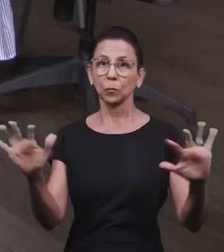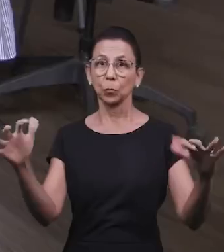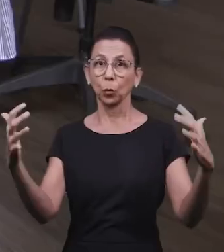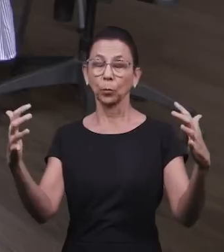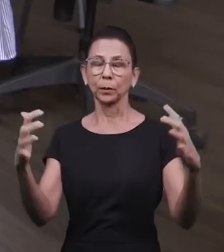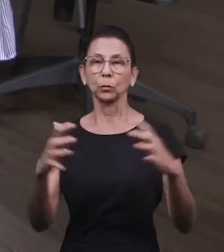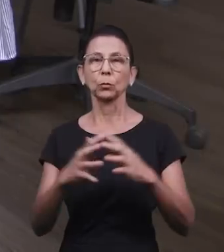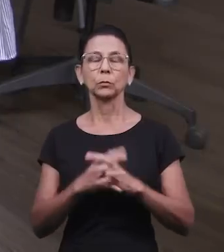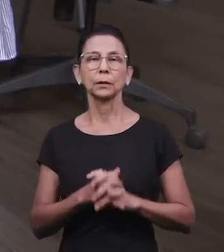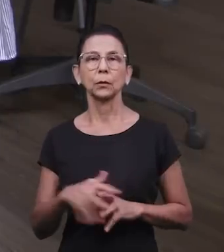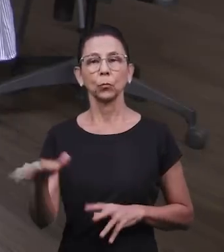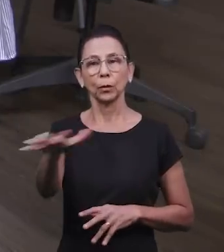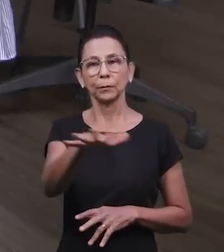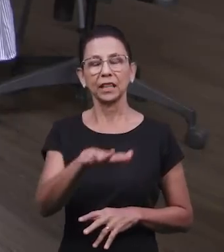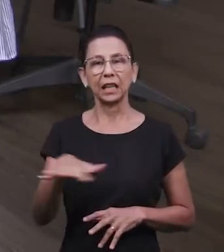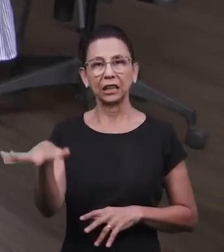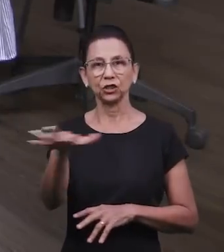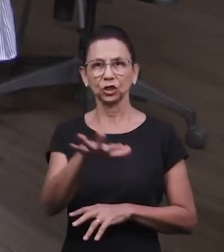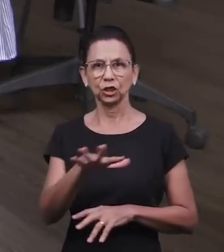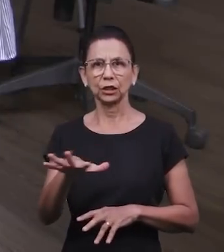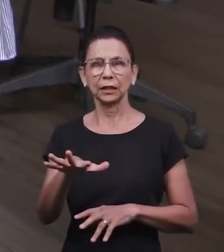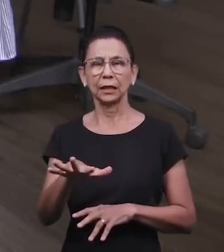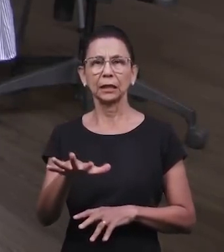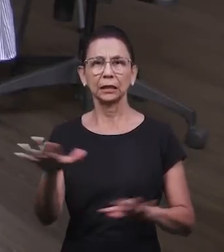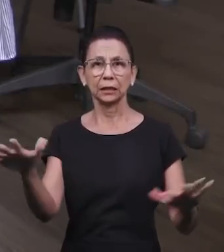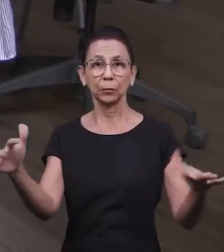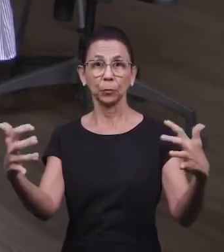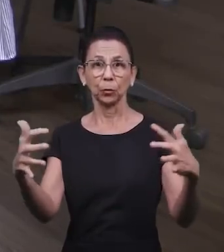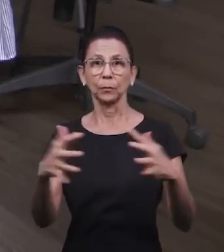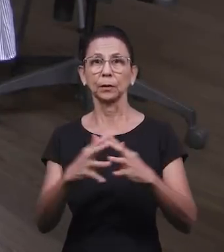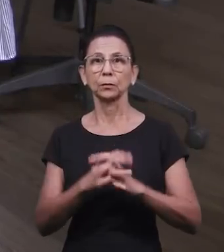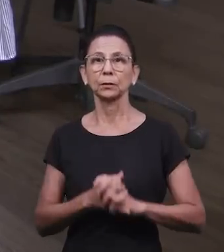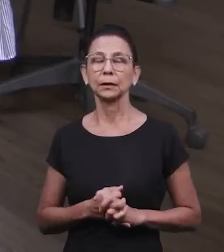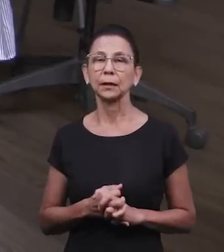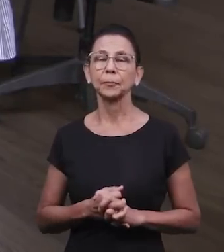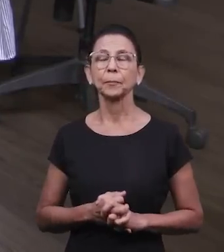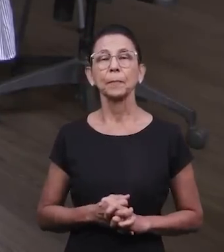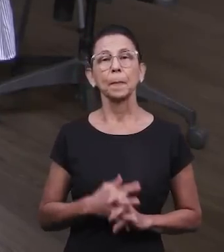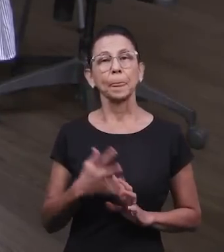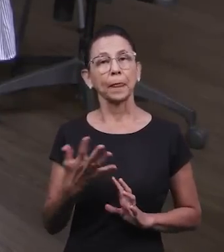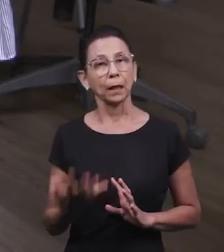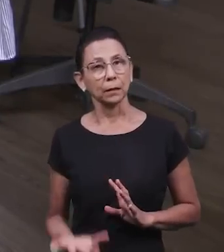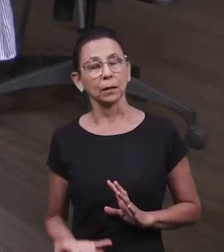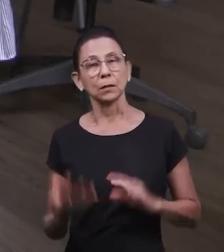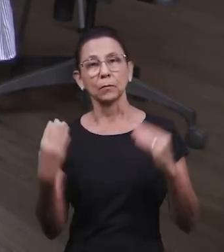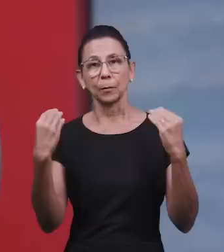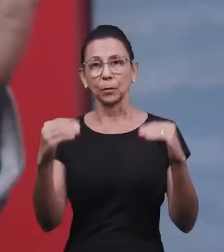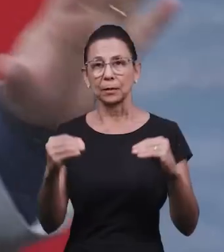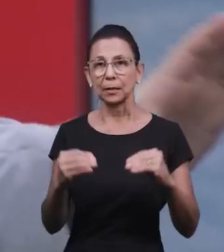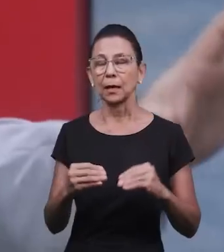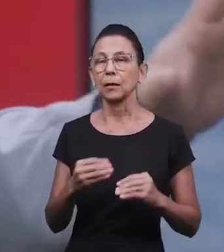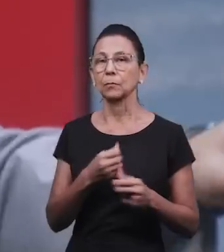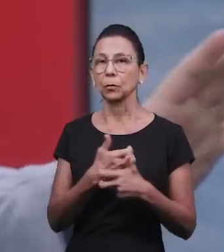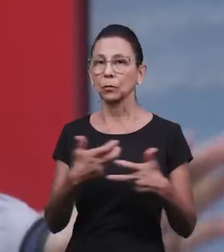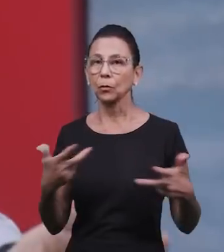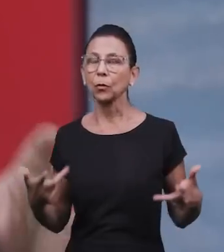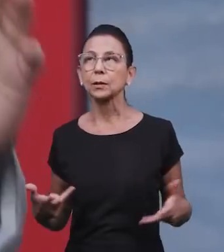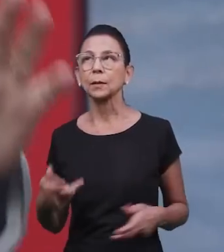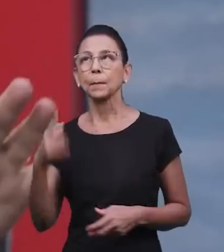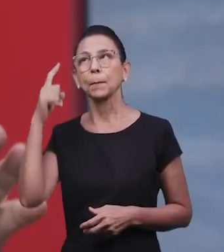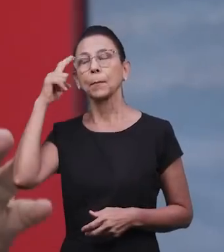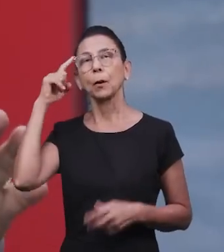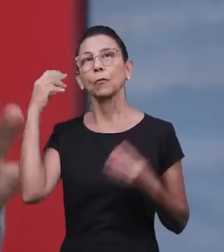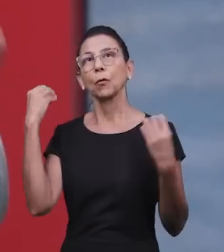gente achar que a gente vai fazer coisas que a gente não faria no meio da rua. Então, se você vai postar alguma coisa, pensa assim, eu vou postar aqui